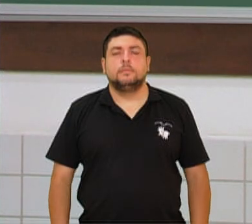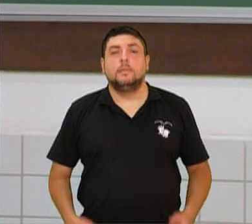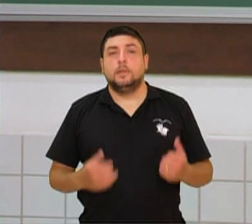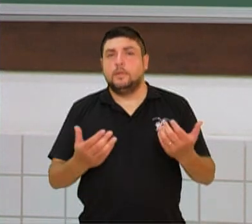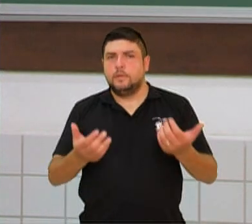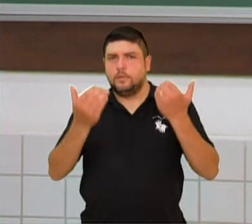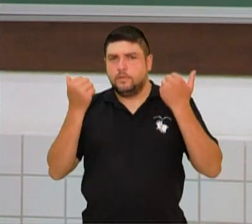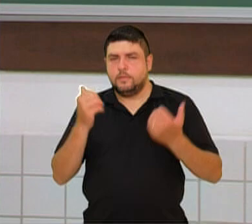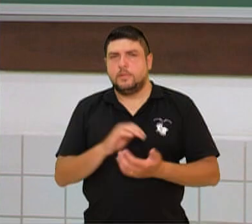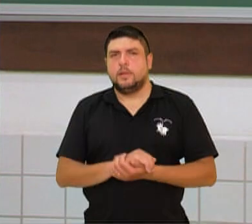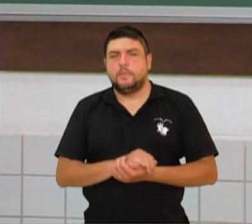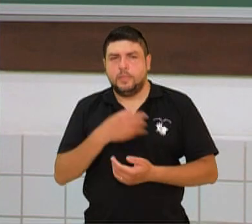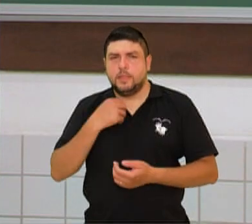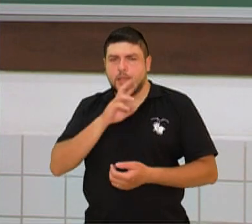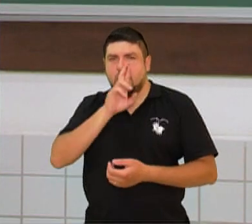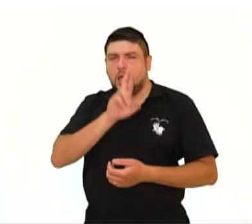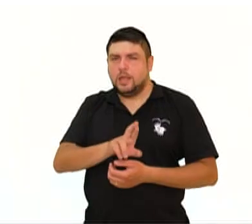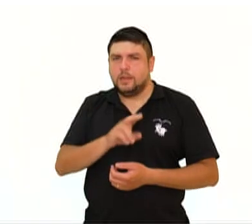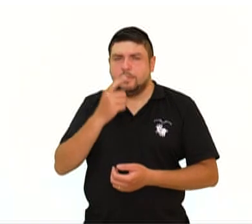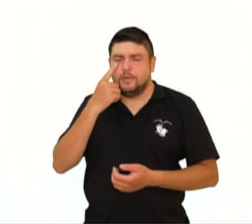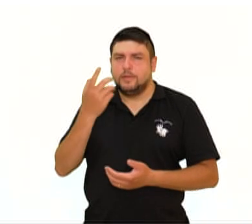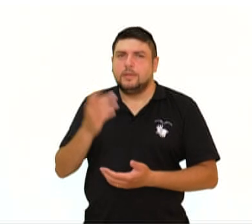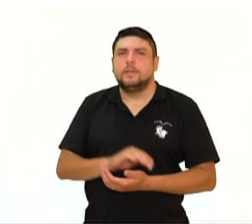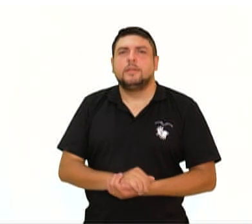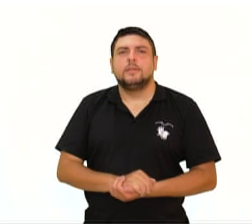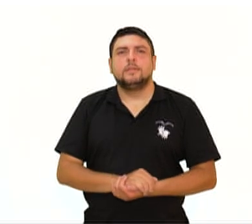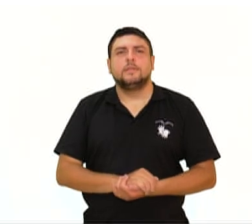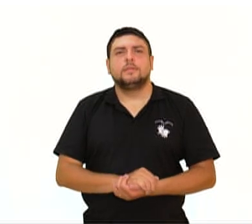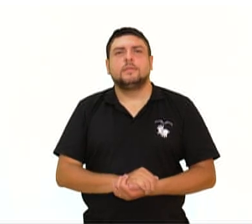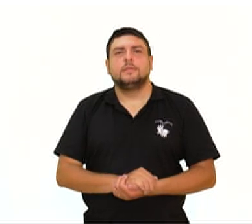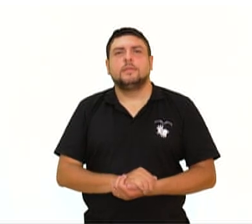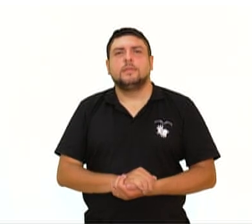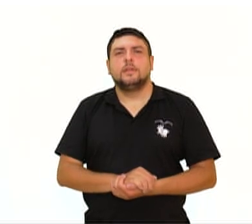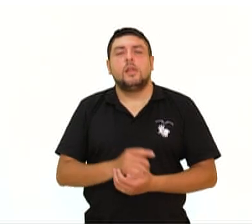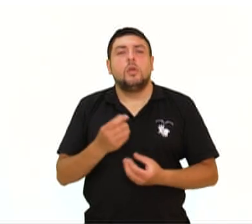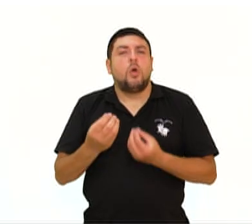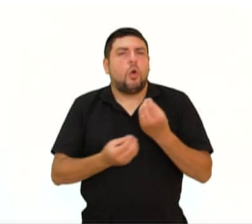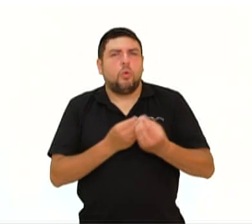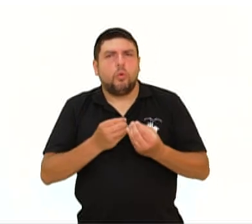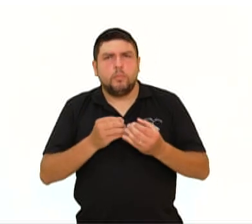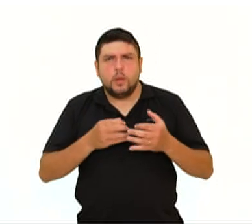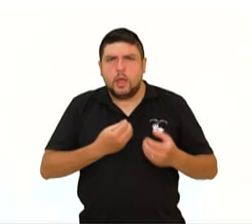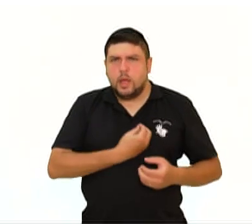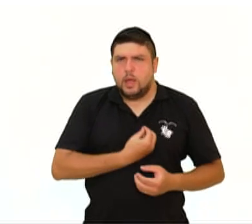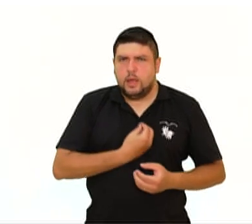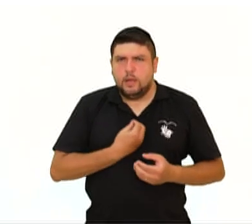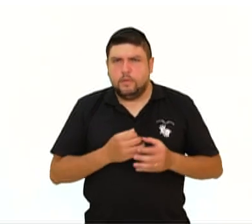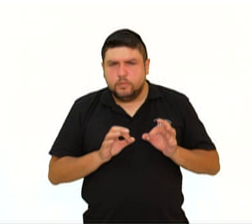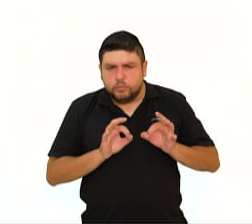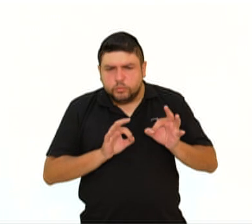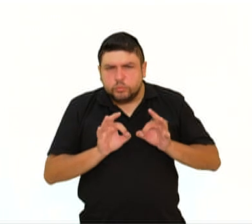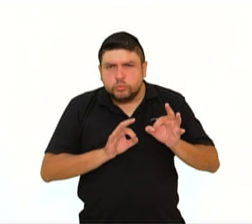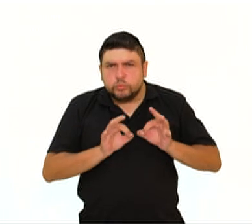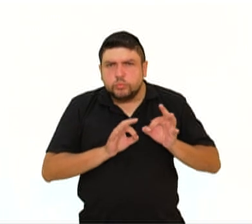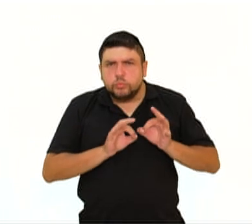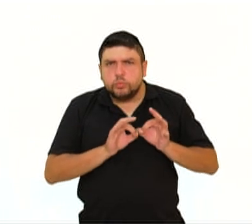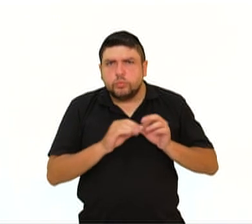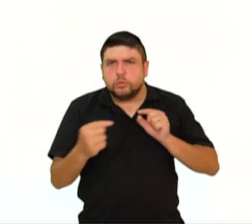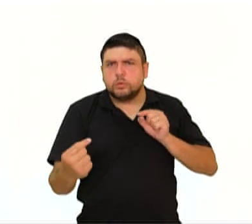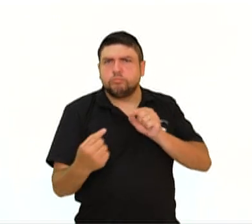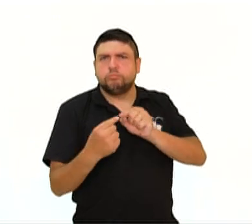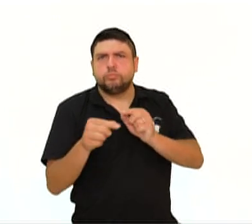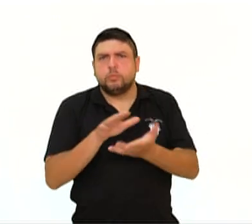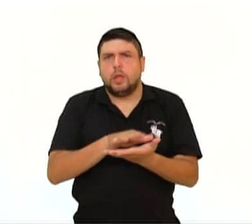Vamos lá, pessoal? Respostinha pra gente ali? Sem dúvida nenhuma. Organizar a vida em torno do consumo,